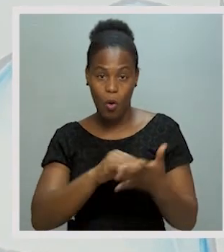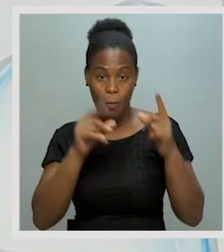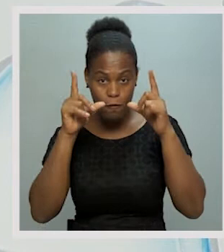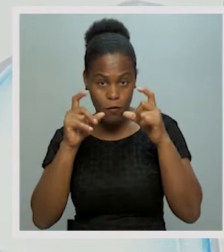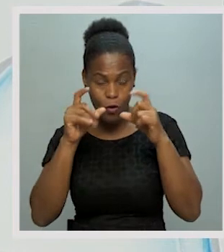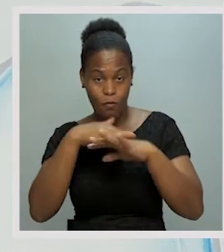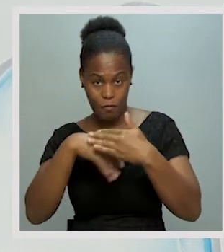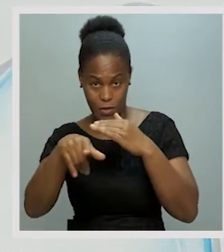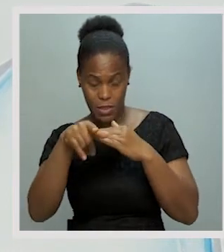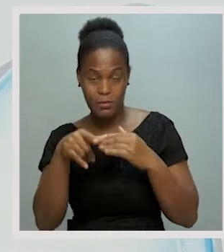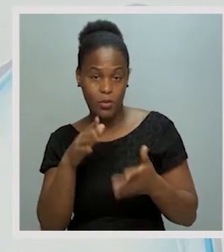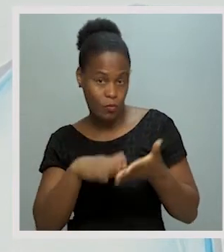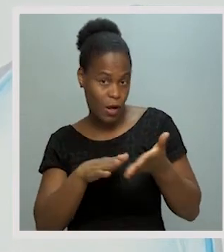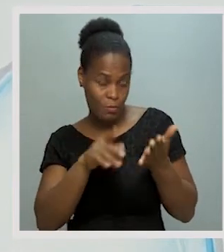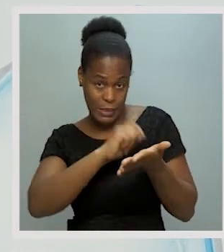Vamos lá